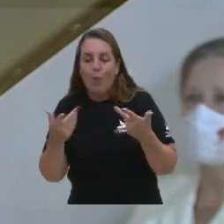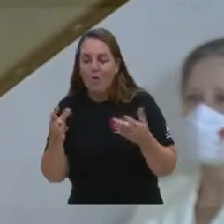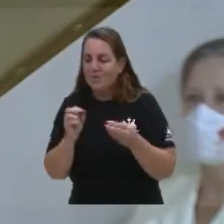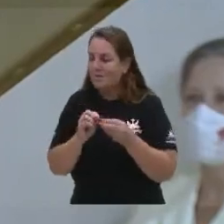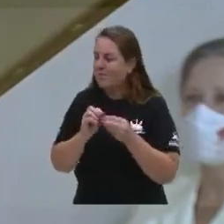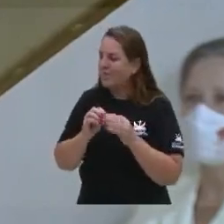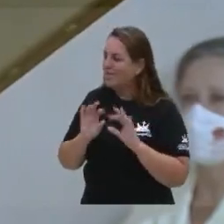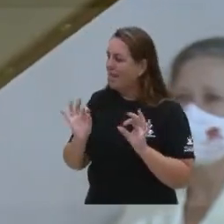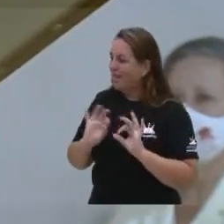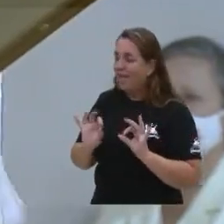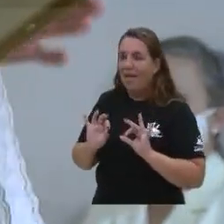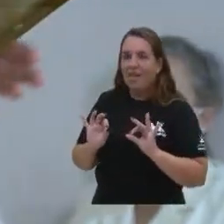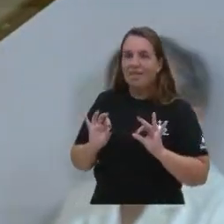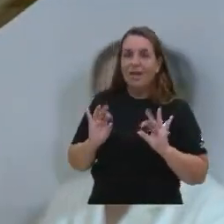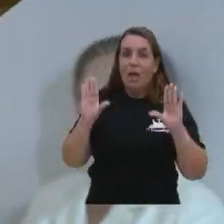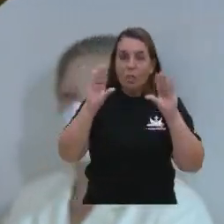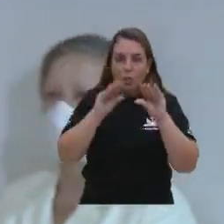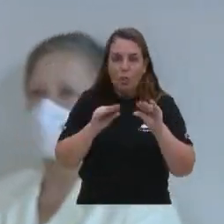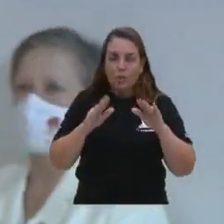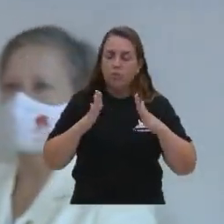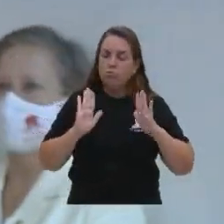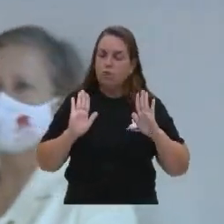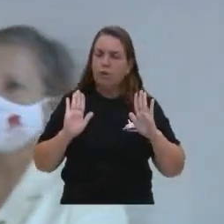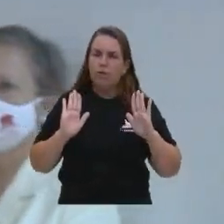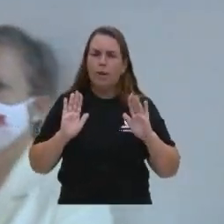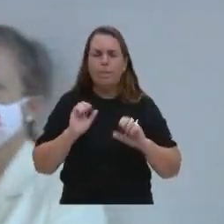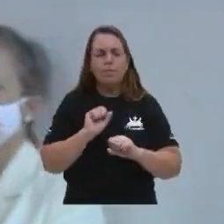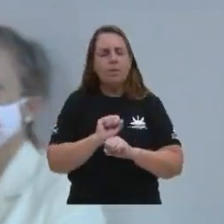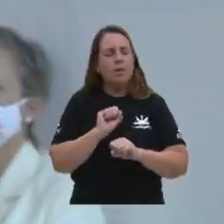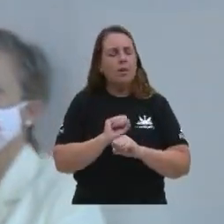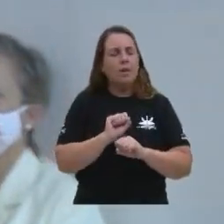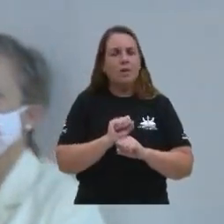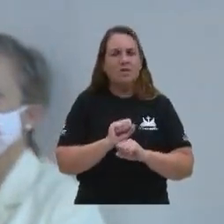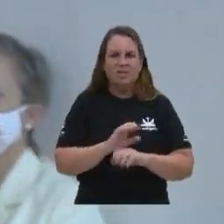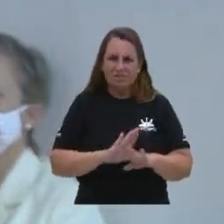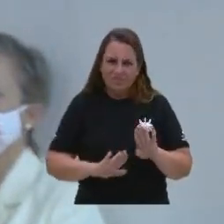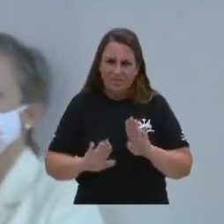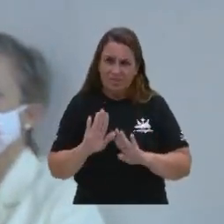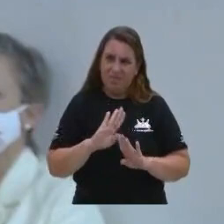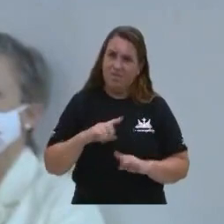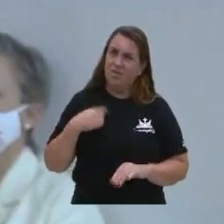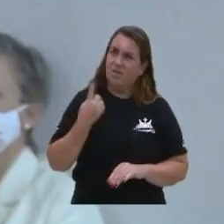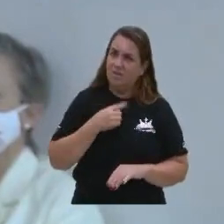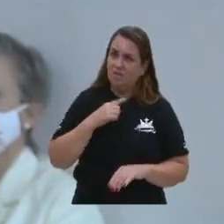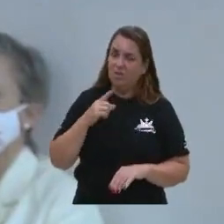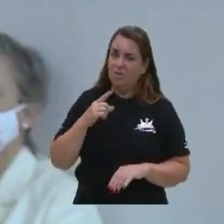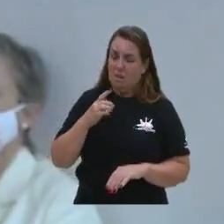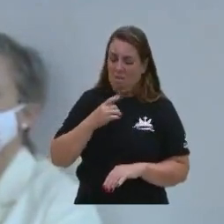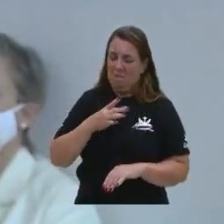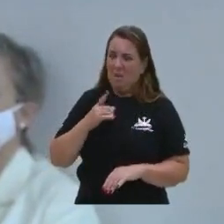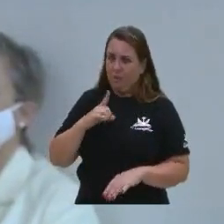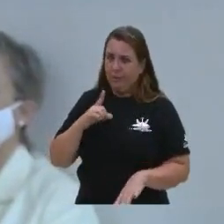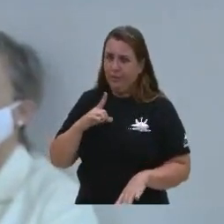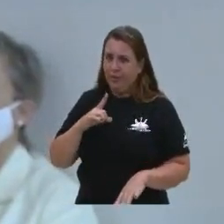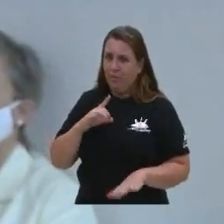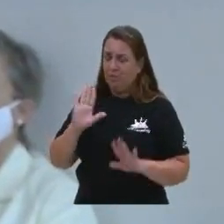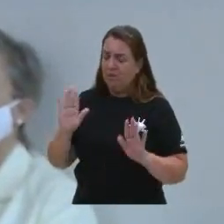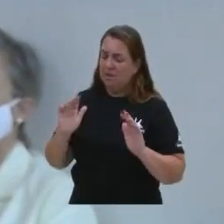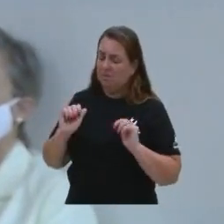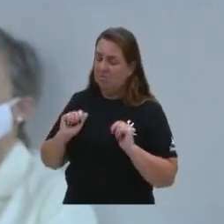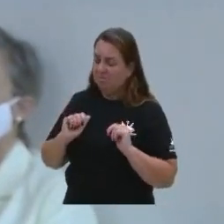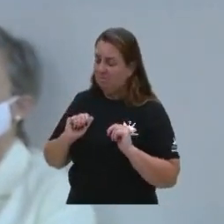à noite ele estava parado. Às vezes nós temos medo de ficar parados, quietos